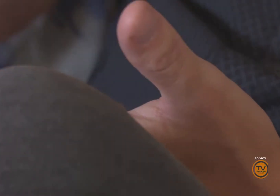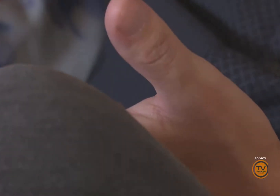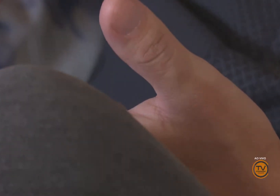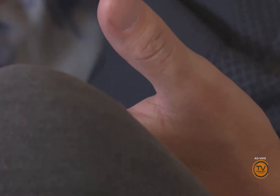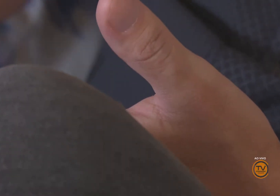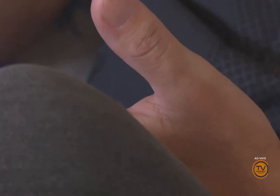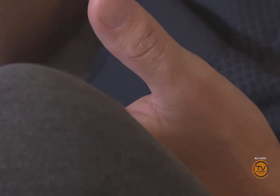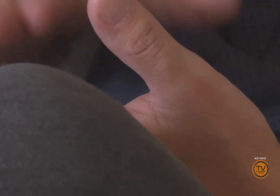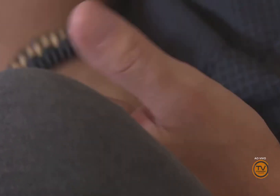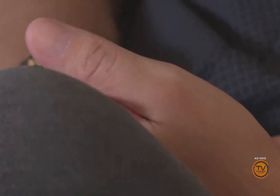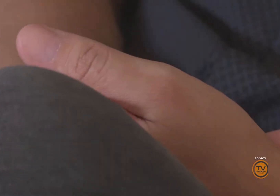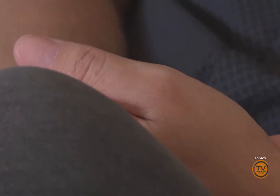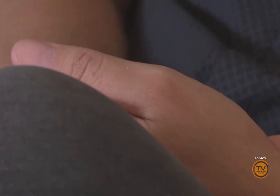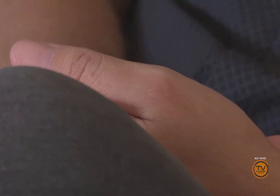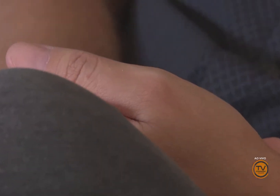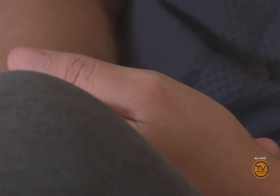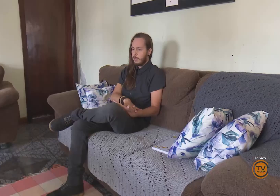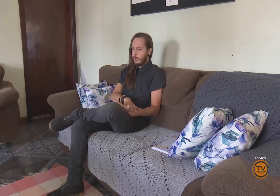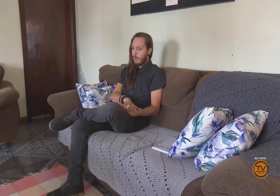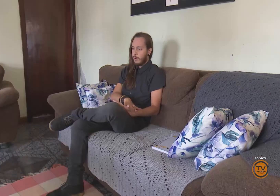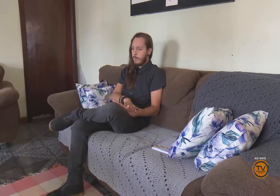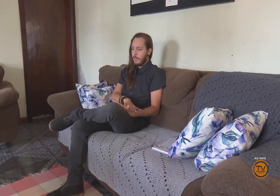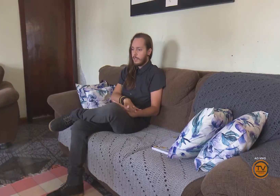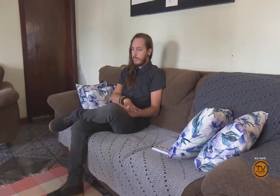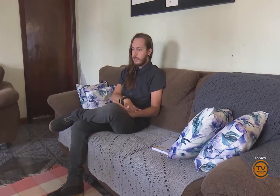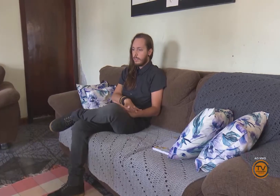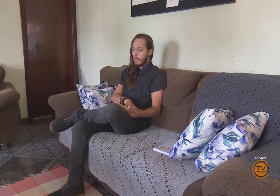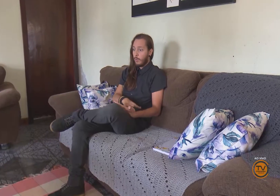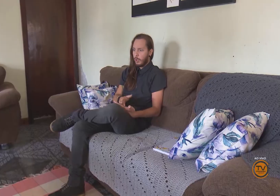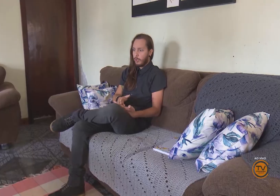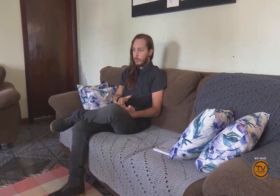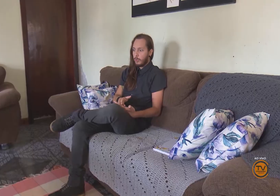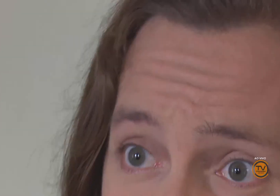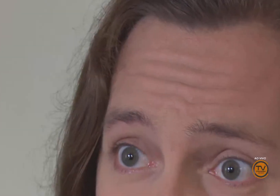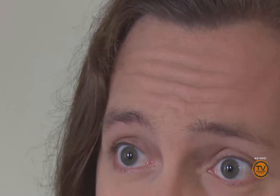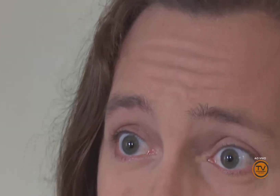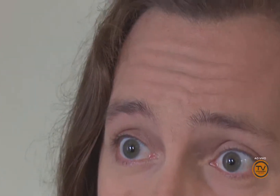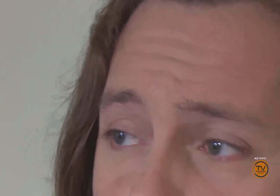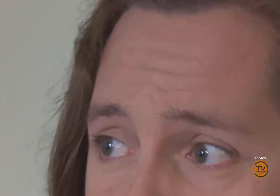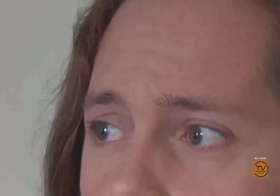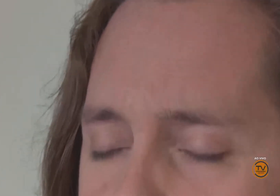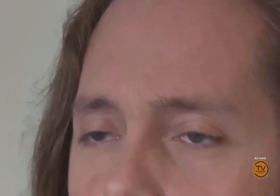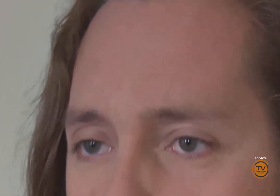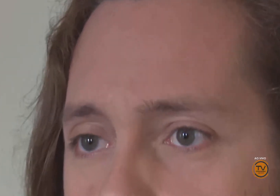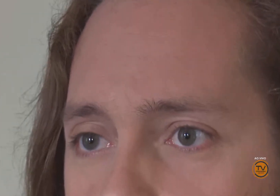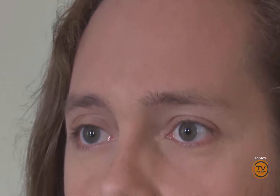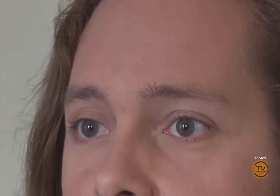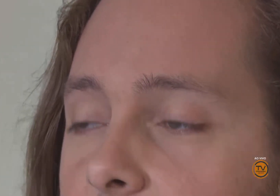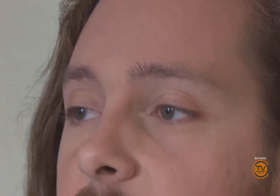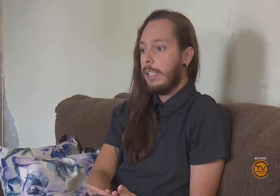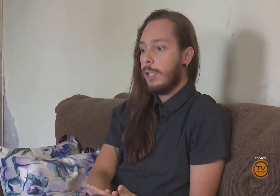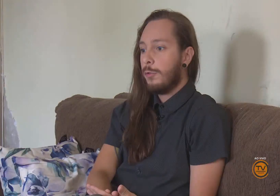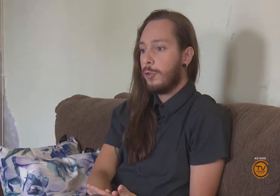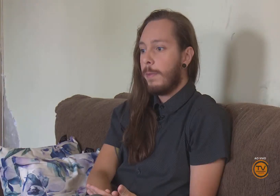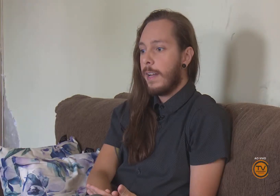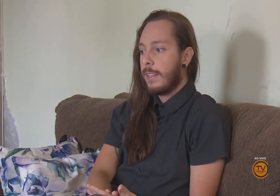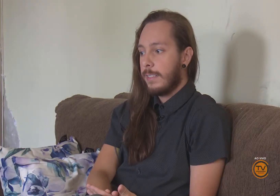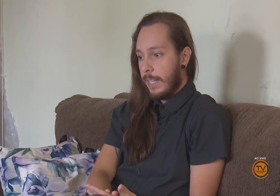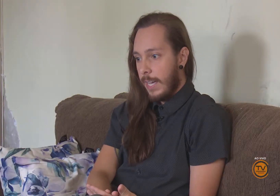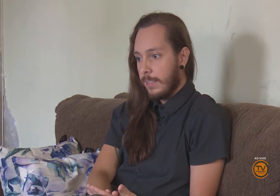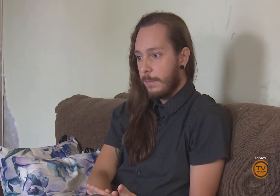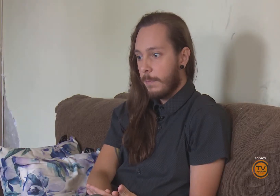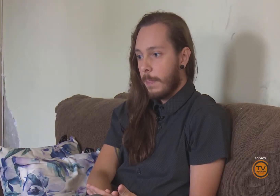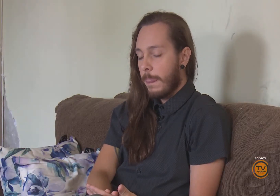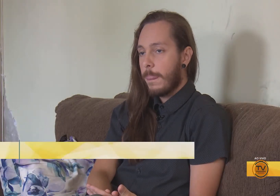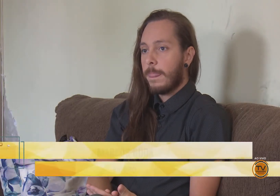e por conta de diversos problemas de saúde e muitos medicamentos, Marcos precisou ficar internado. E eu fui parar